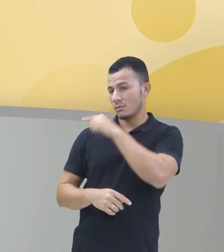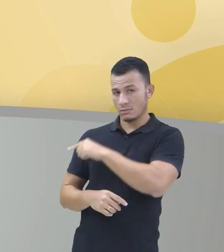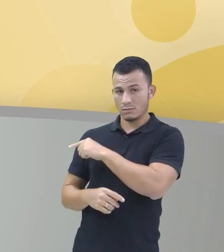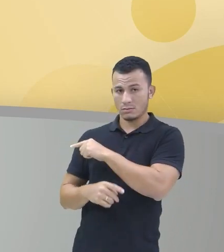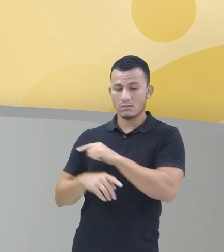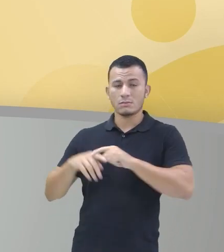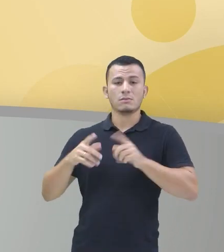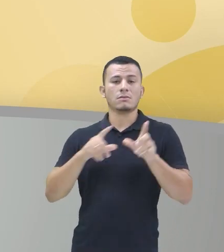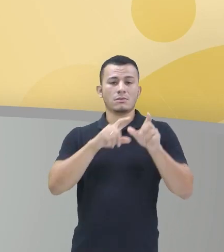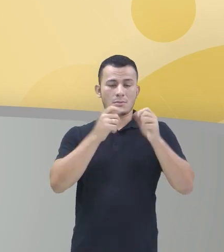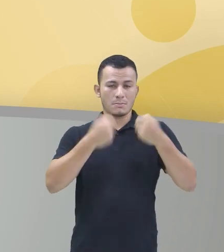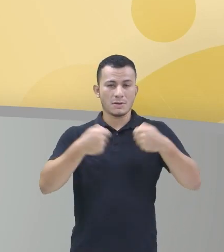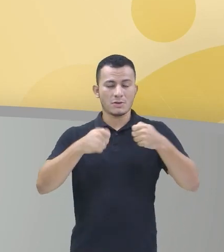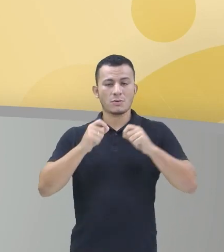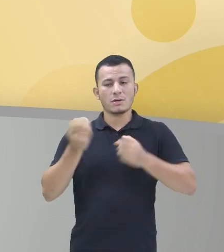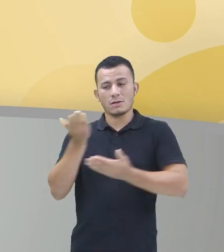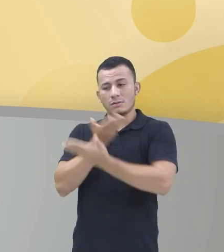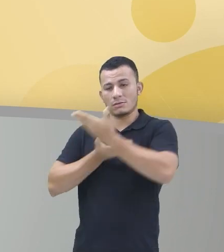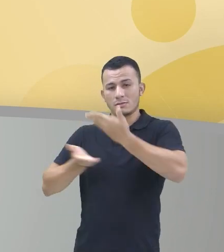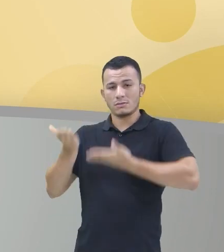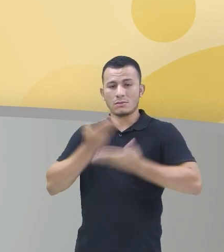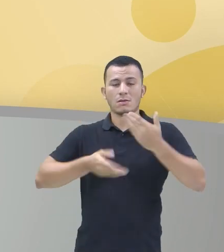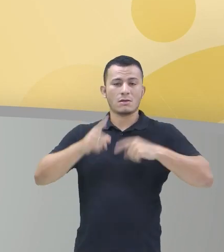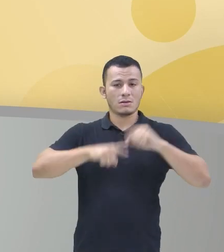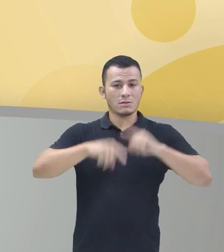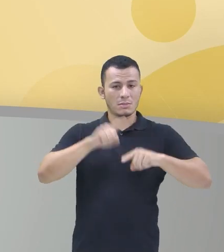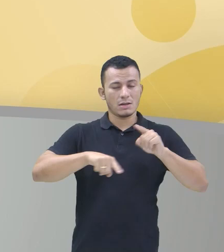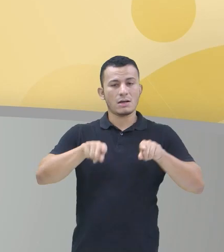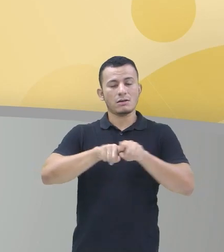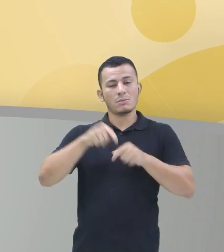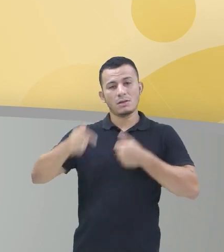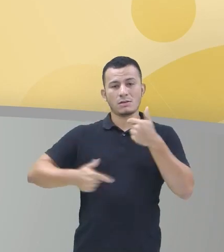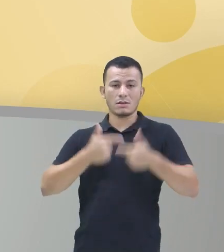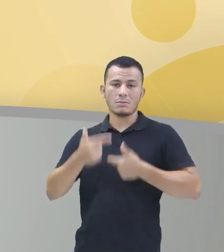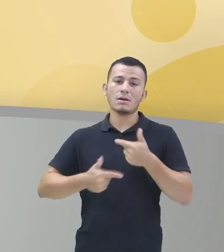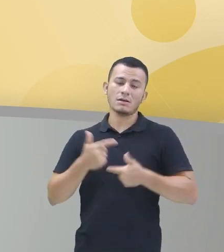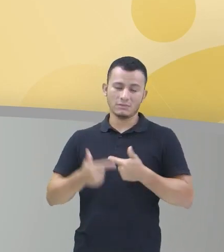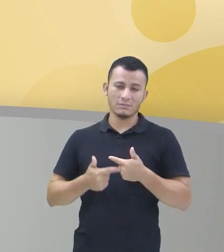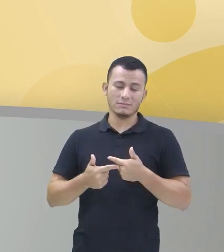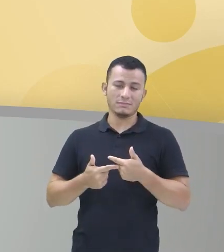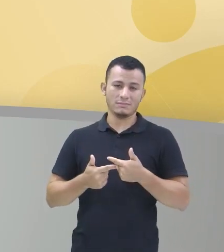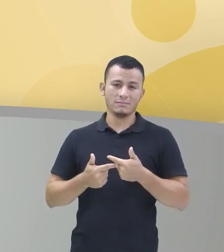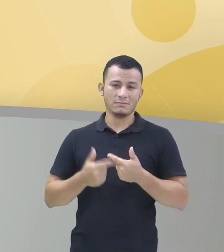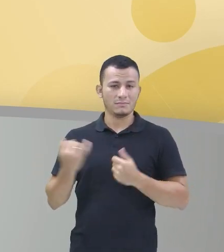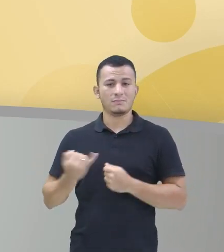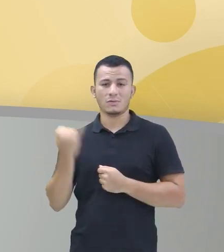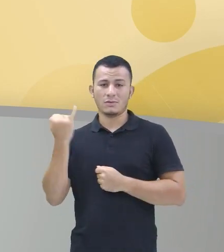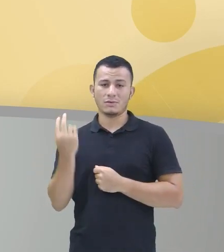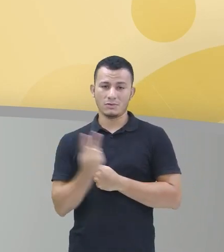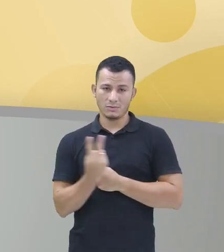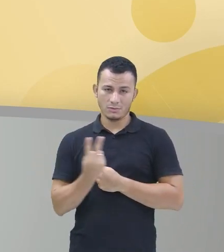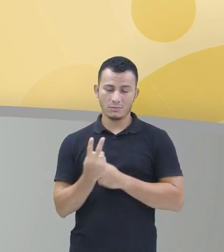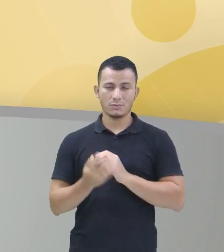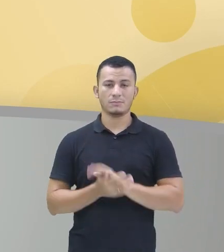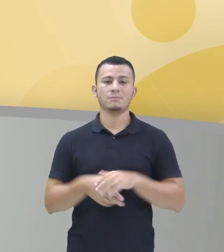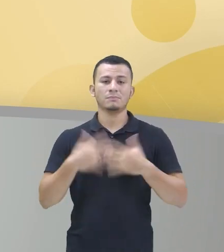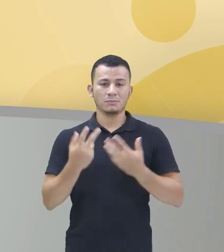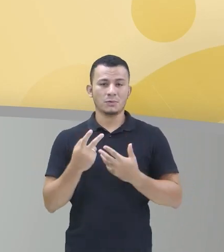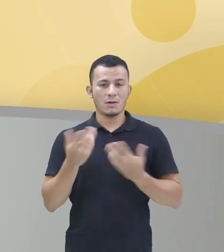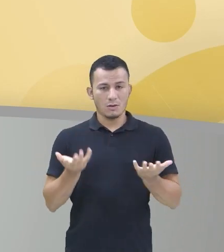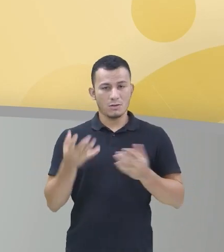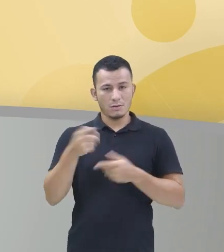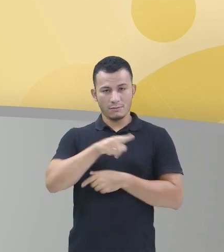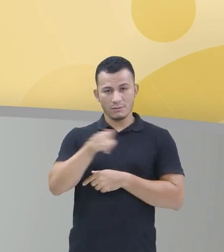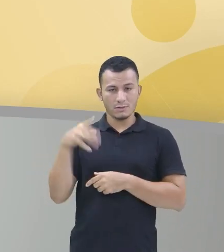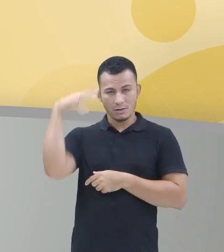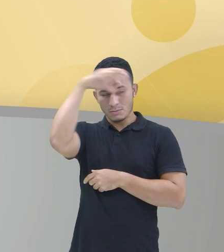dependem uma da outra na troca de produtos e serviços. Agora que você já sabe o conceito de zona urbana e